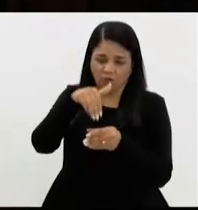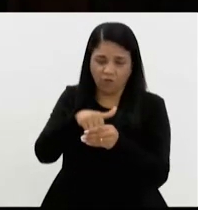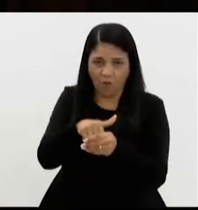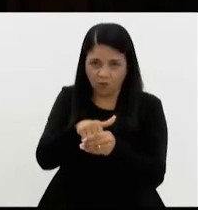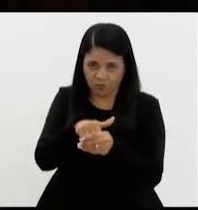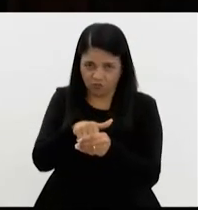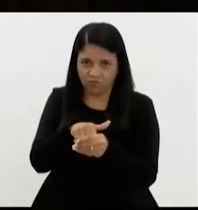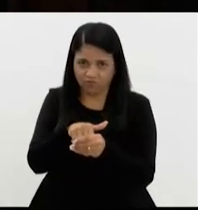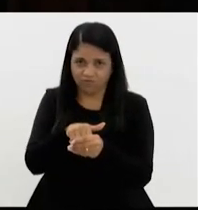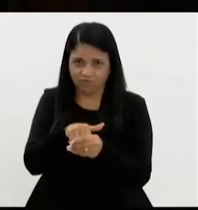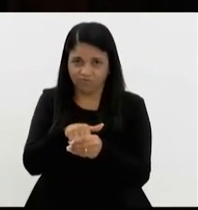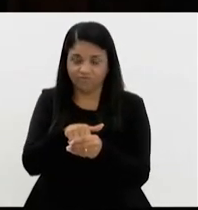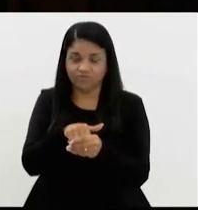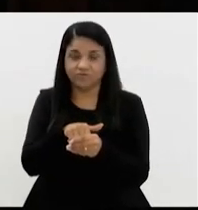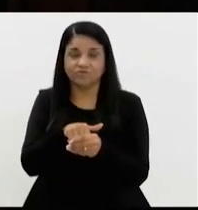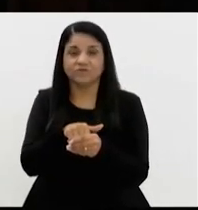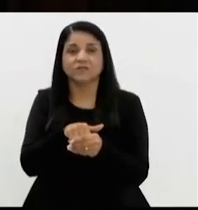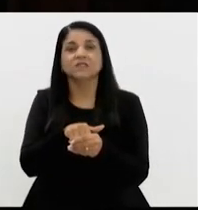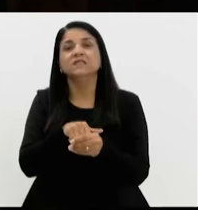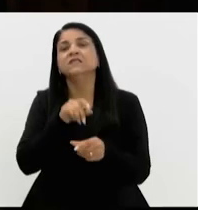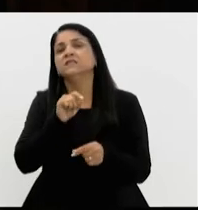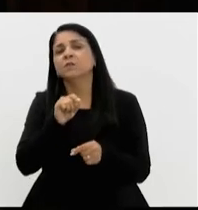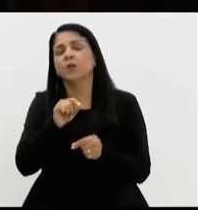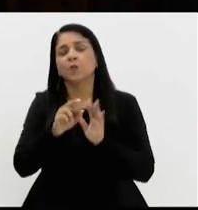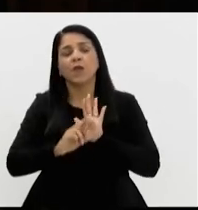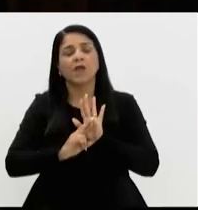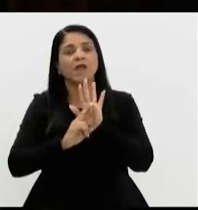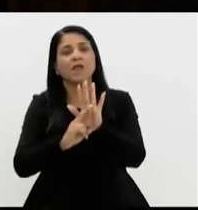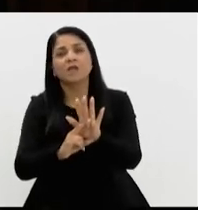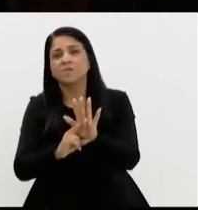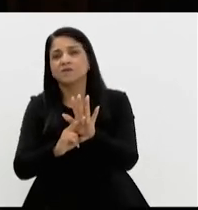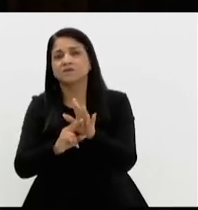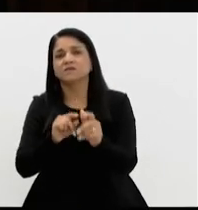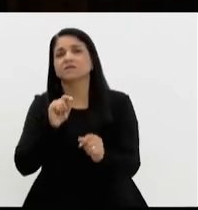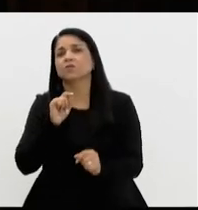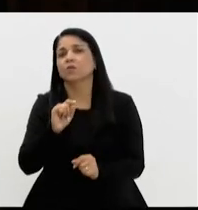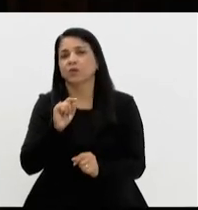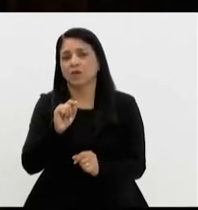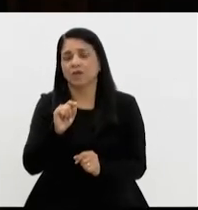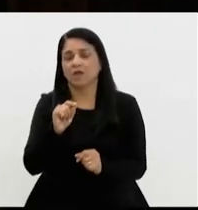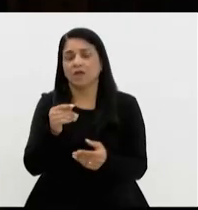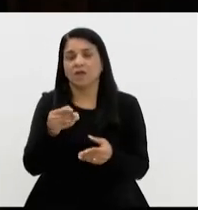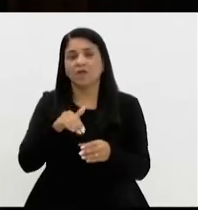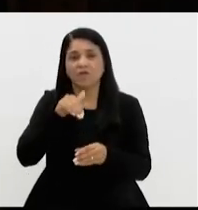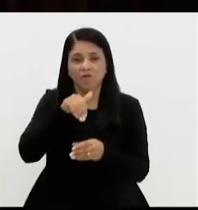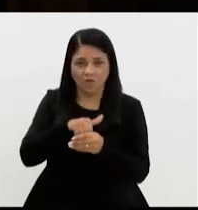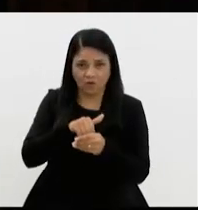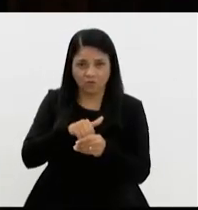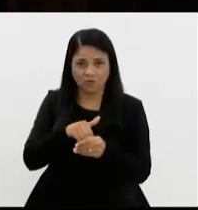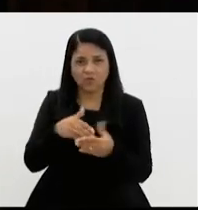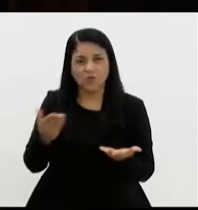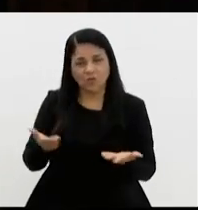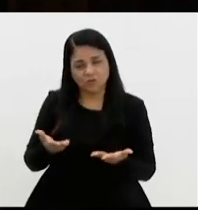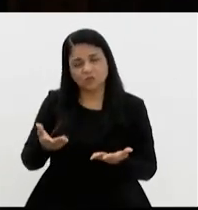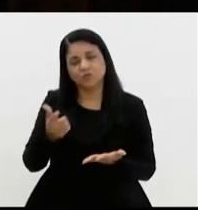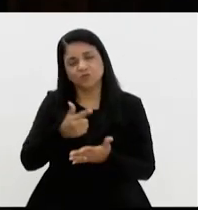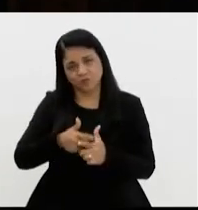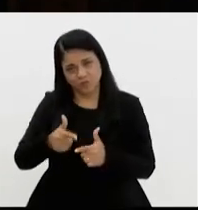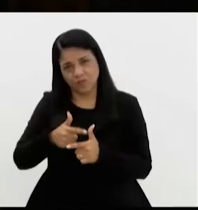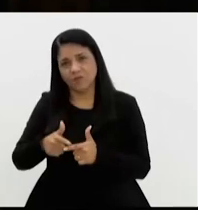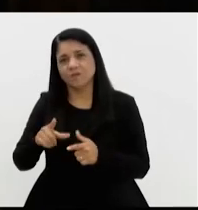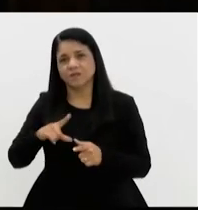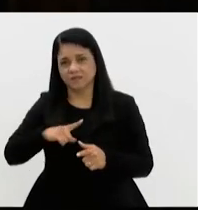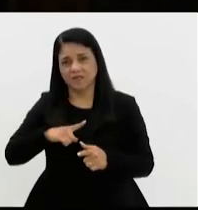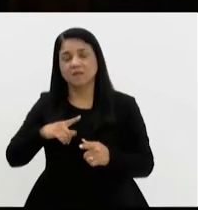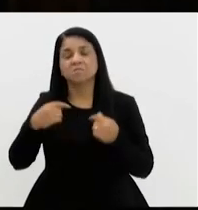votar e do próprio princípio representativo que hoje sofre vários problemas e que nós precisamos repensar e